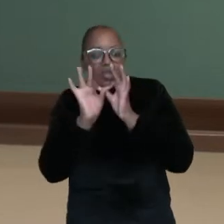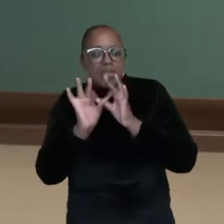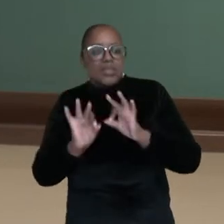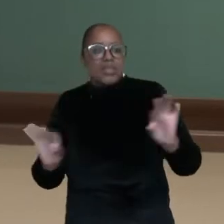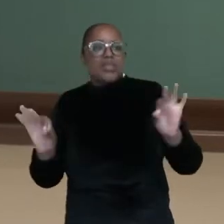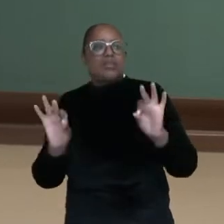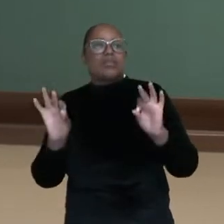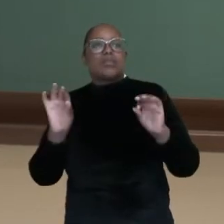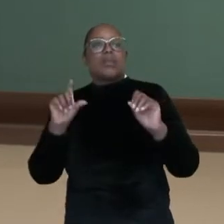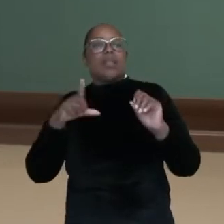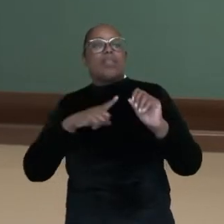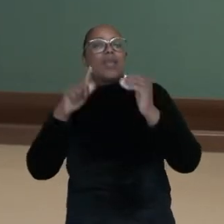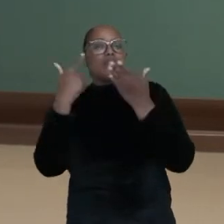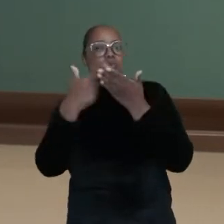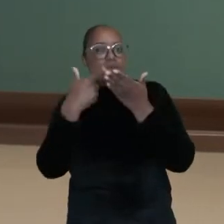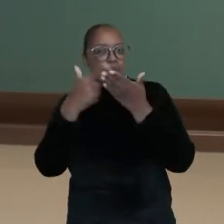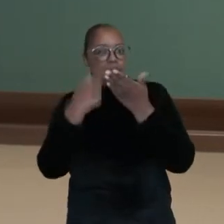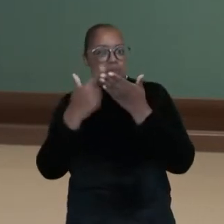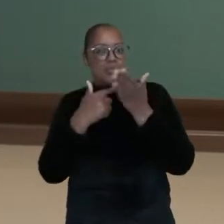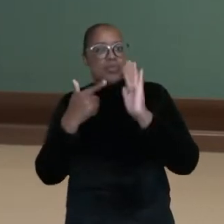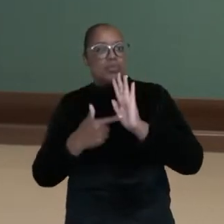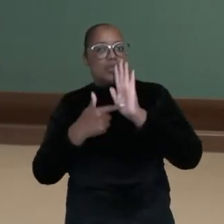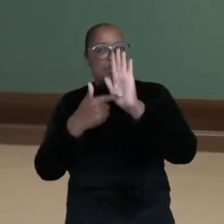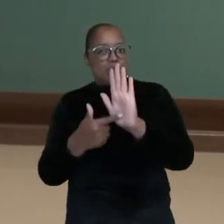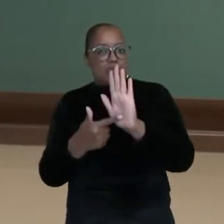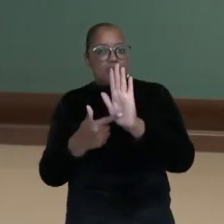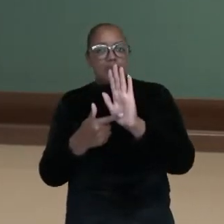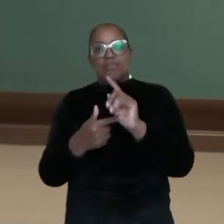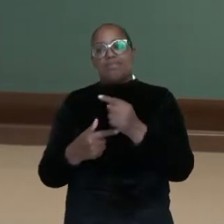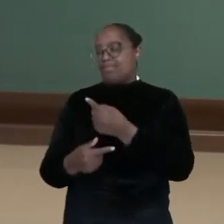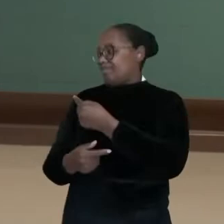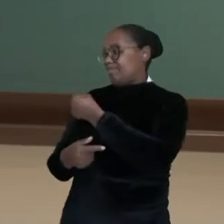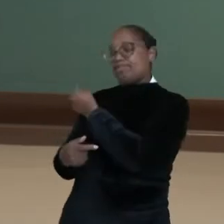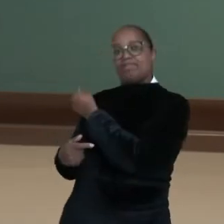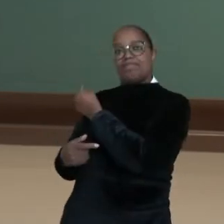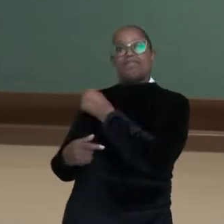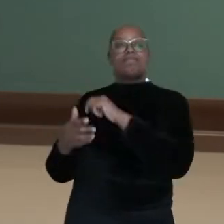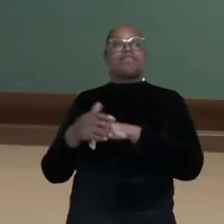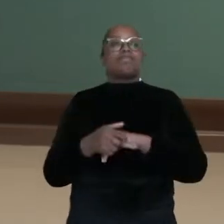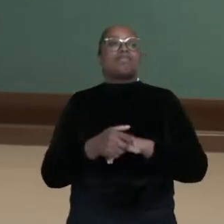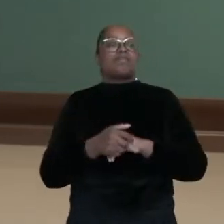gente tem a capa, né, dessa obra dela.